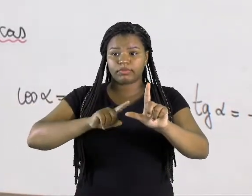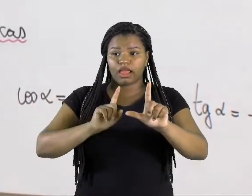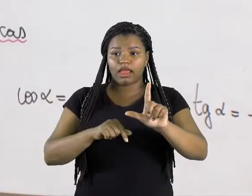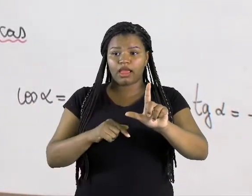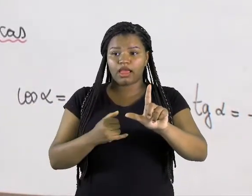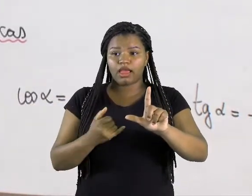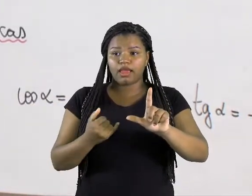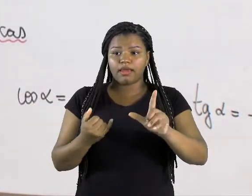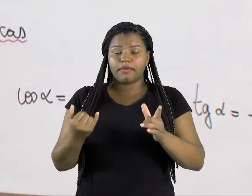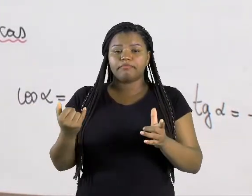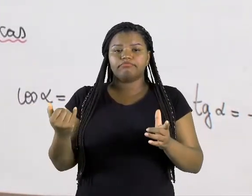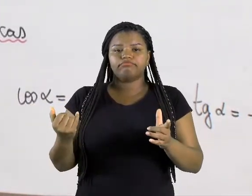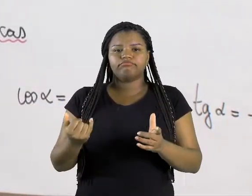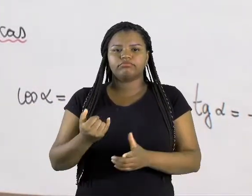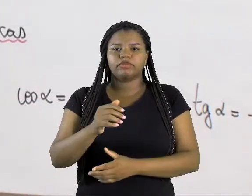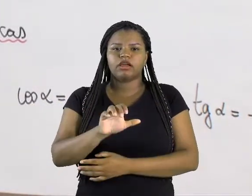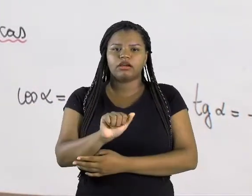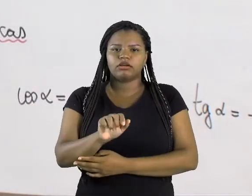adjacente ao ângulo B.